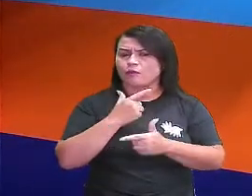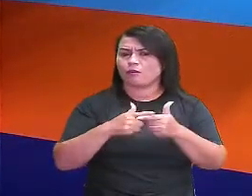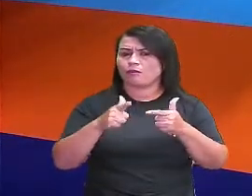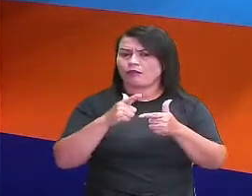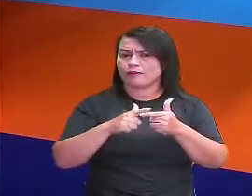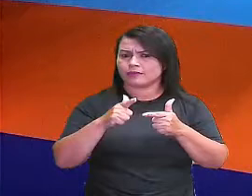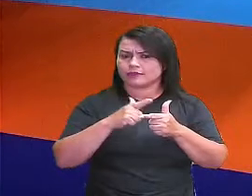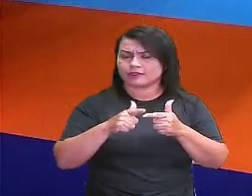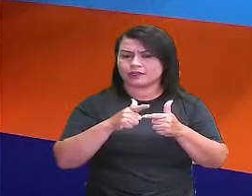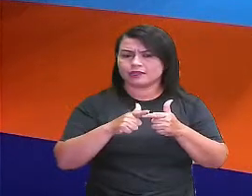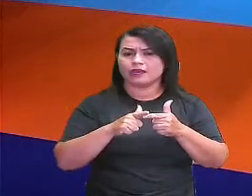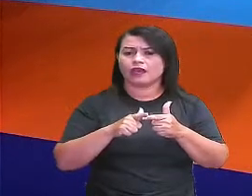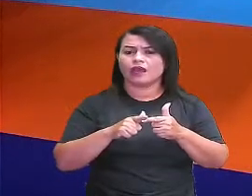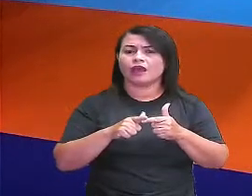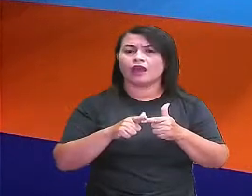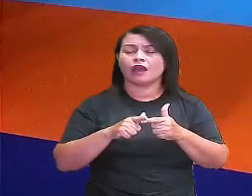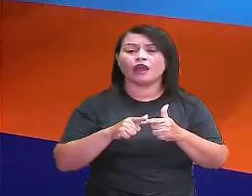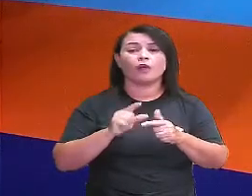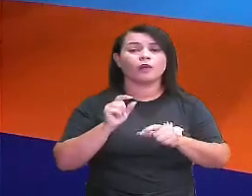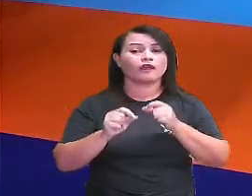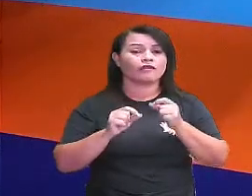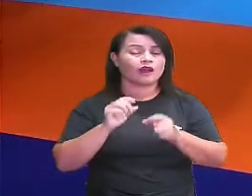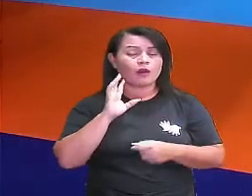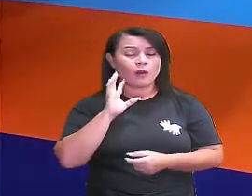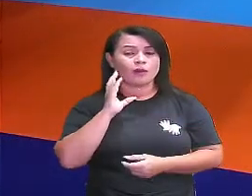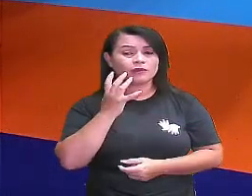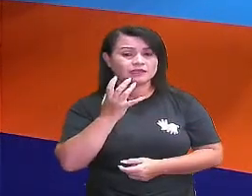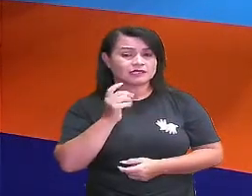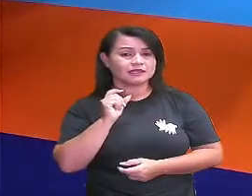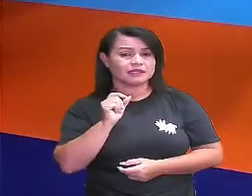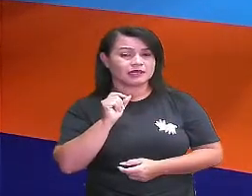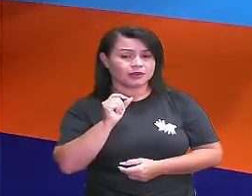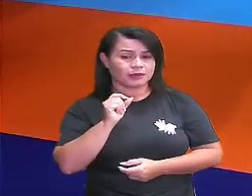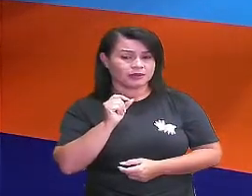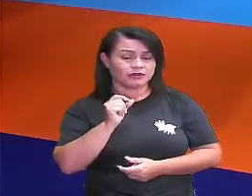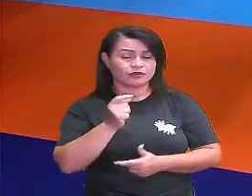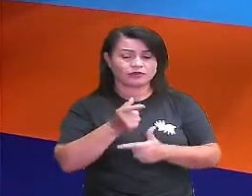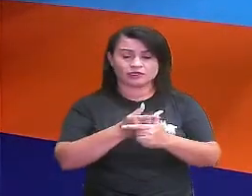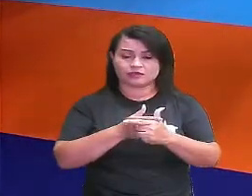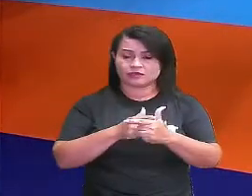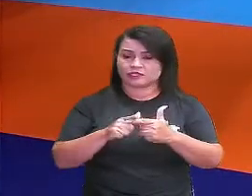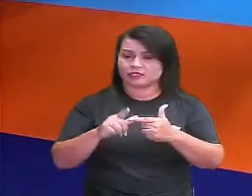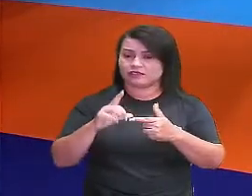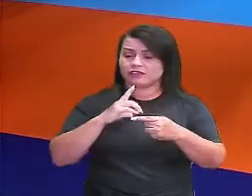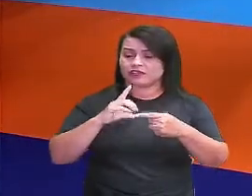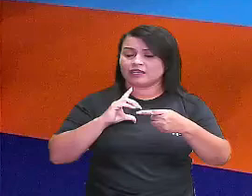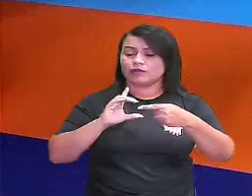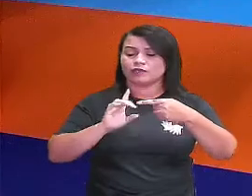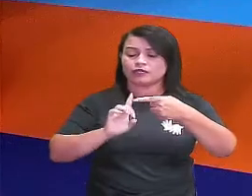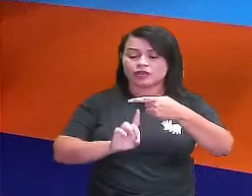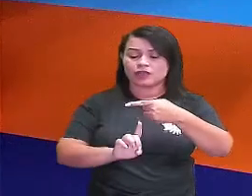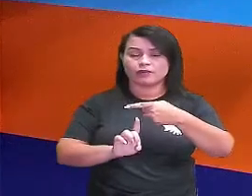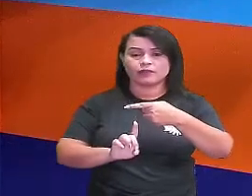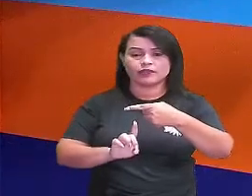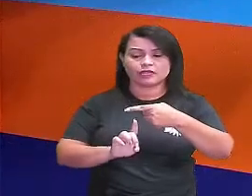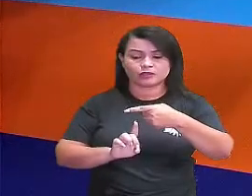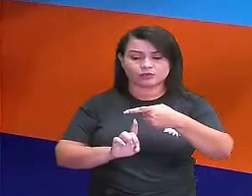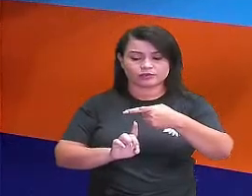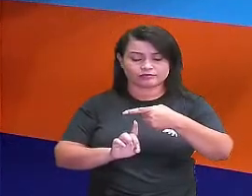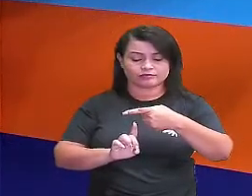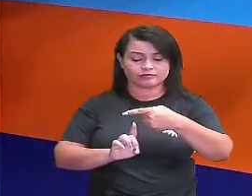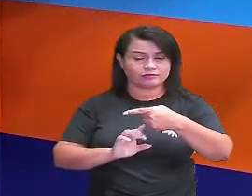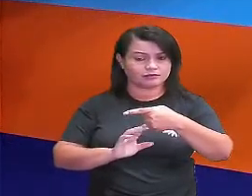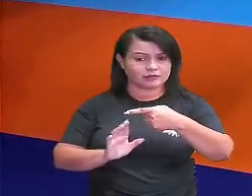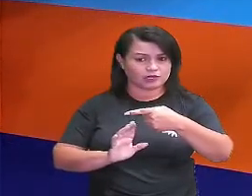fração, a quantidade que for dividida, eu vou chamar de denominador e ela vai aqui